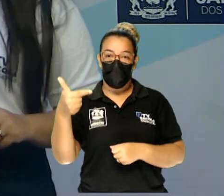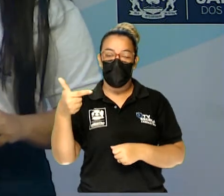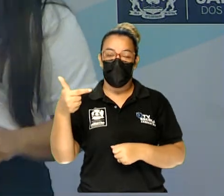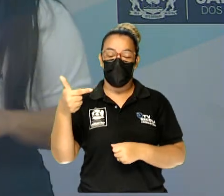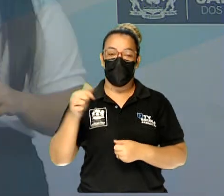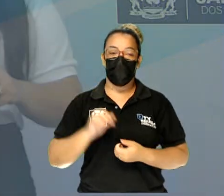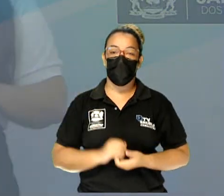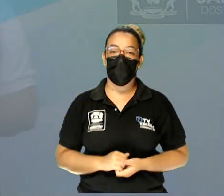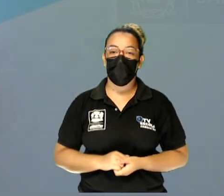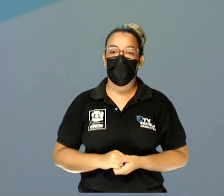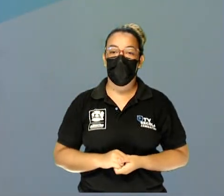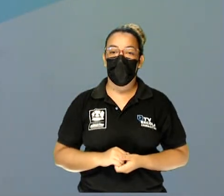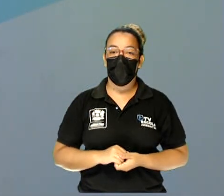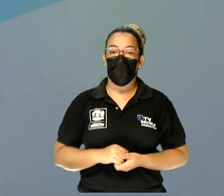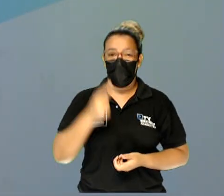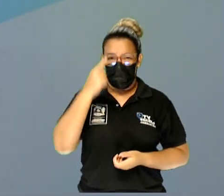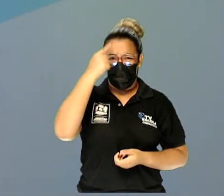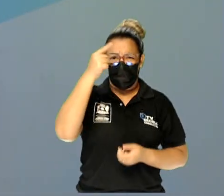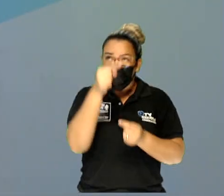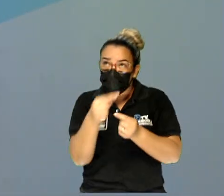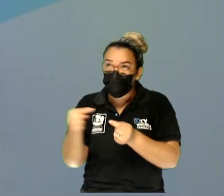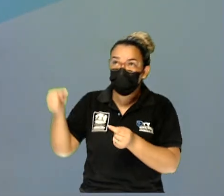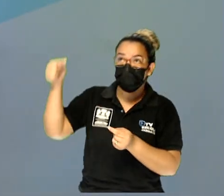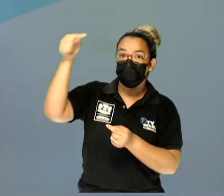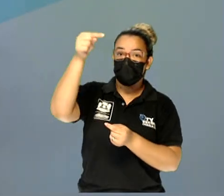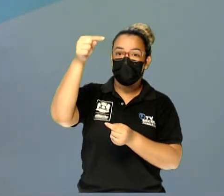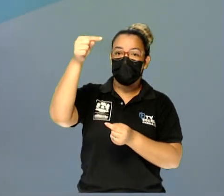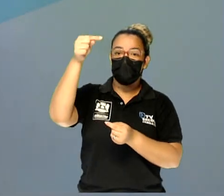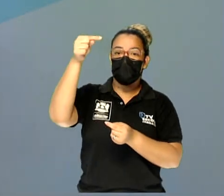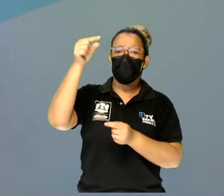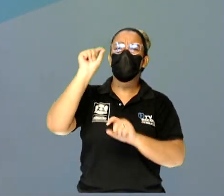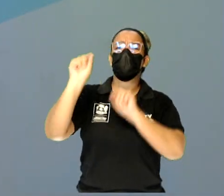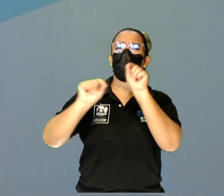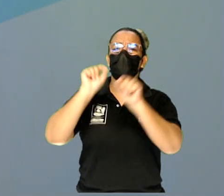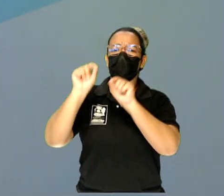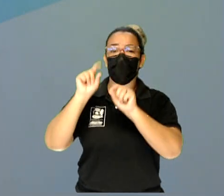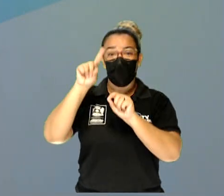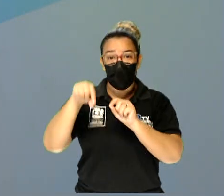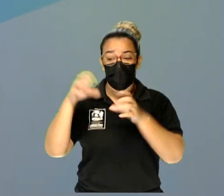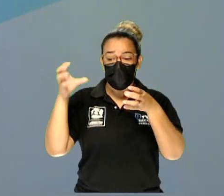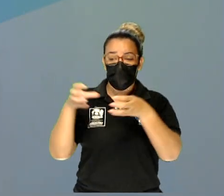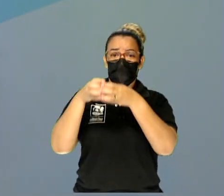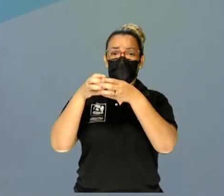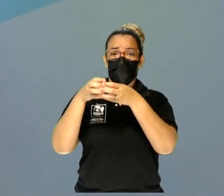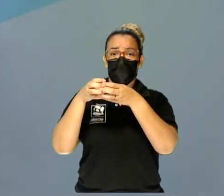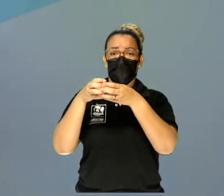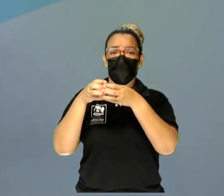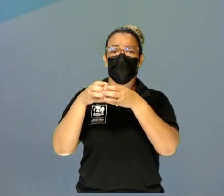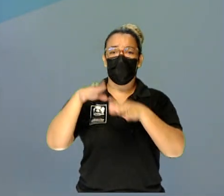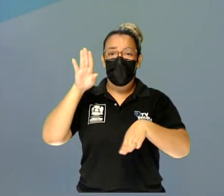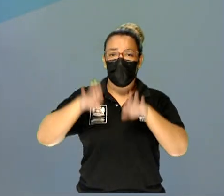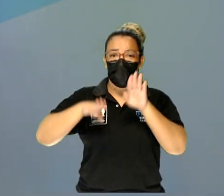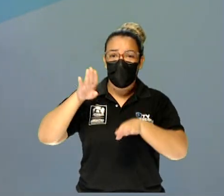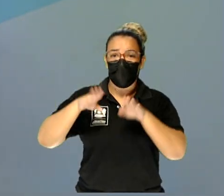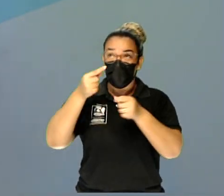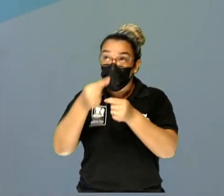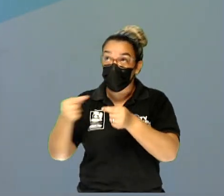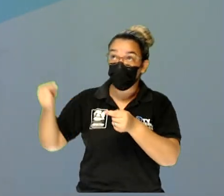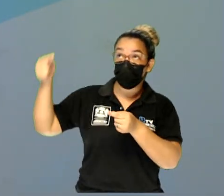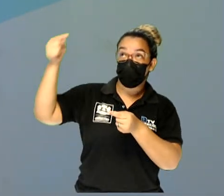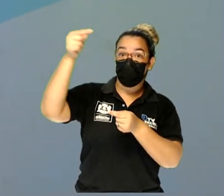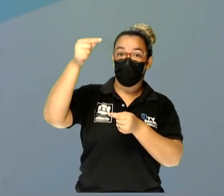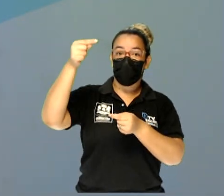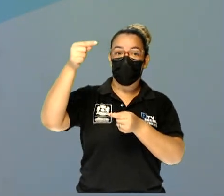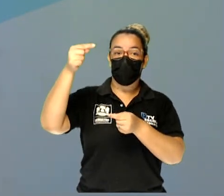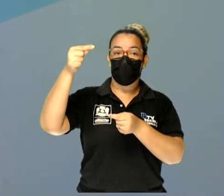falarem assim, vai 1, né? O que é esse vai 1? É o agrupamento. E dependendo, esse vai 1 pode ser